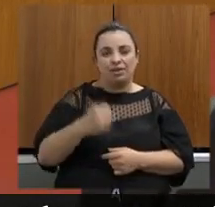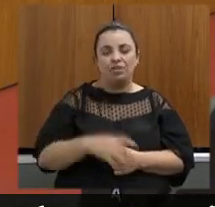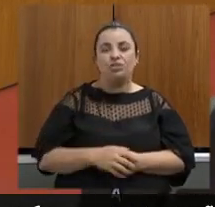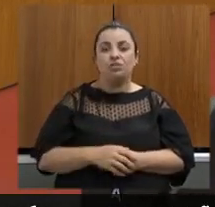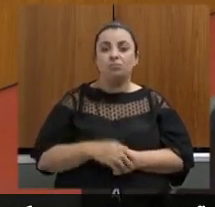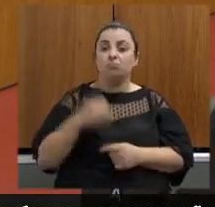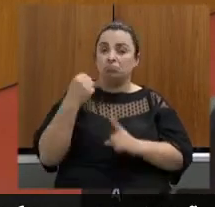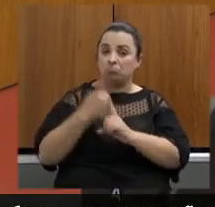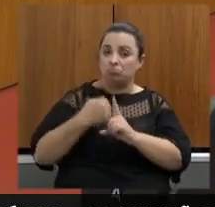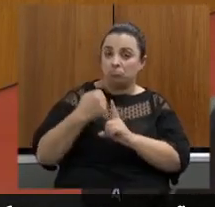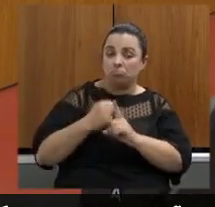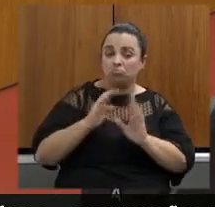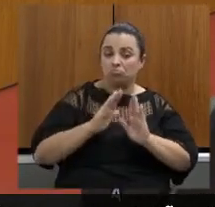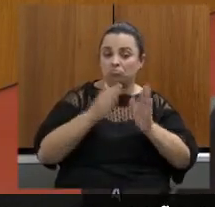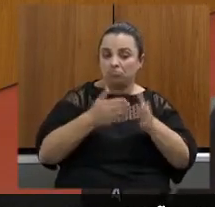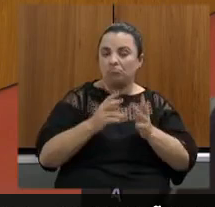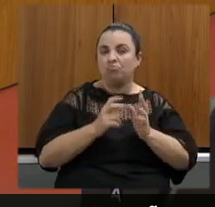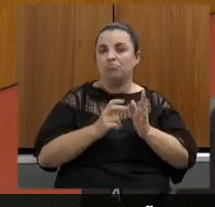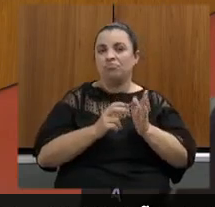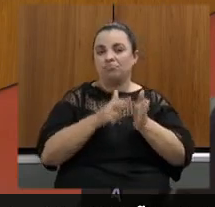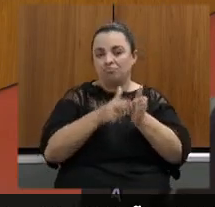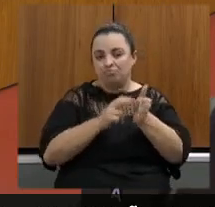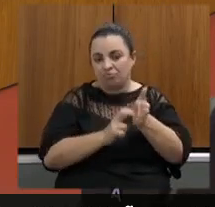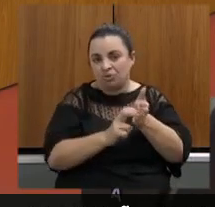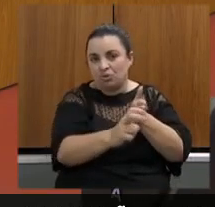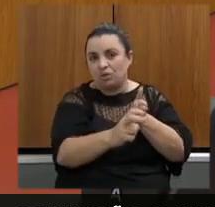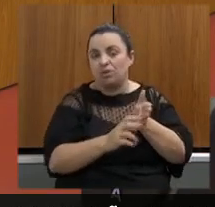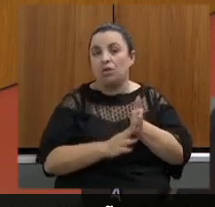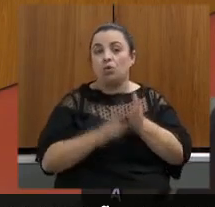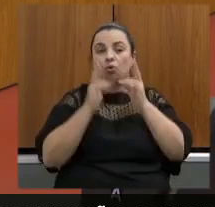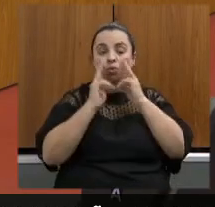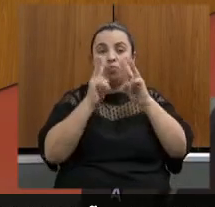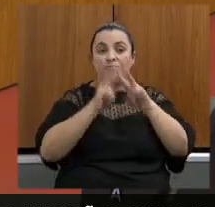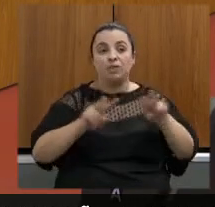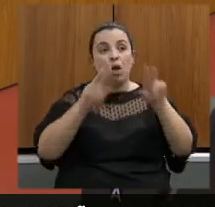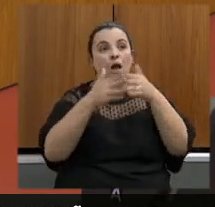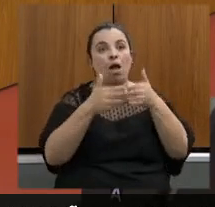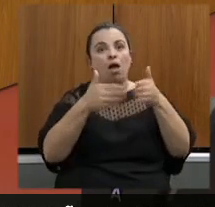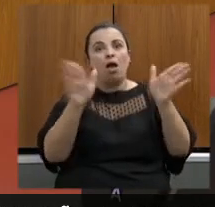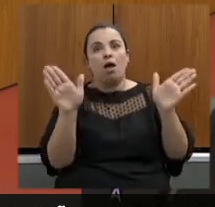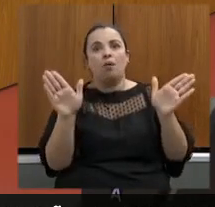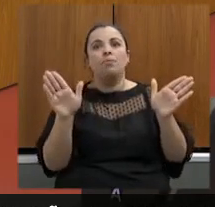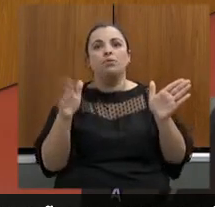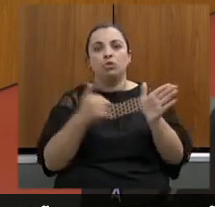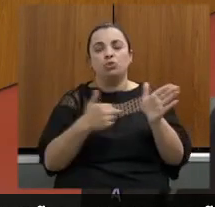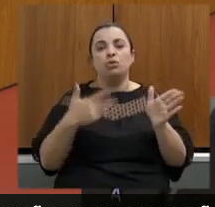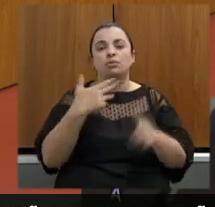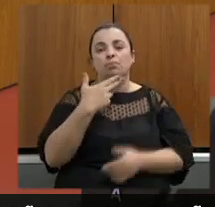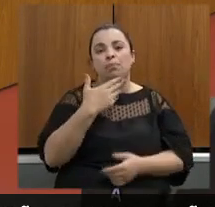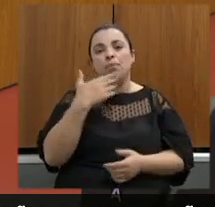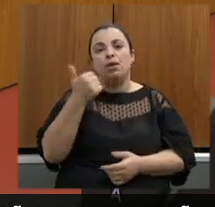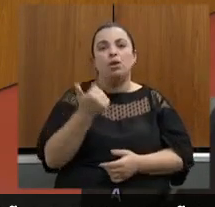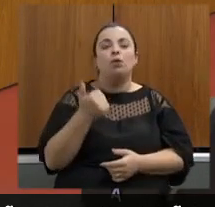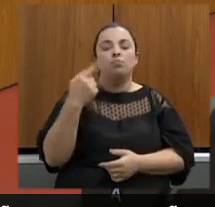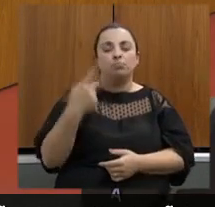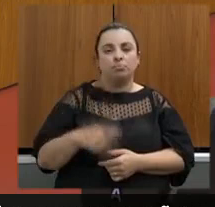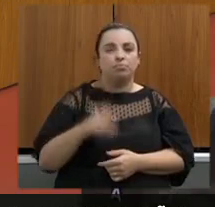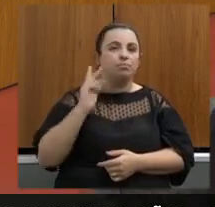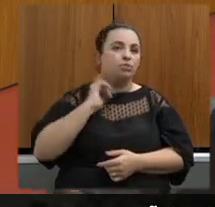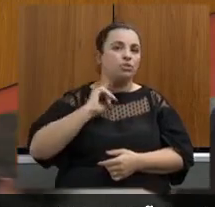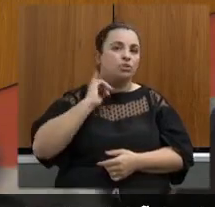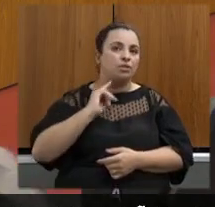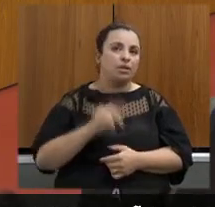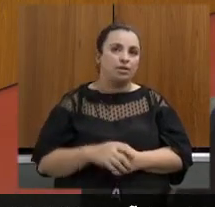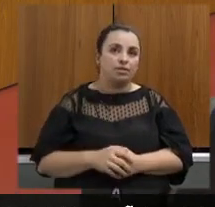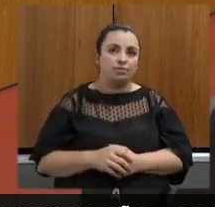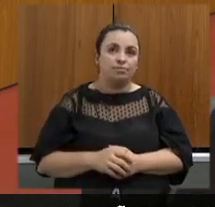A Batalha pelas ferrovias com uma visão muito Ampla do que é melhor para Minas Gerais e de modo muito especial